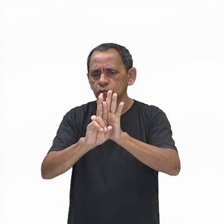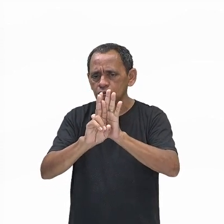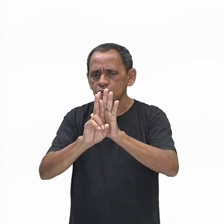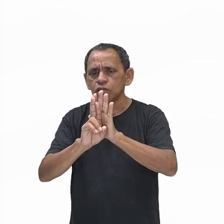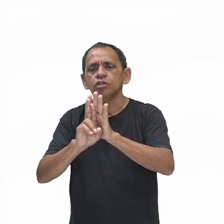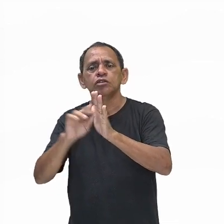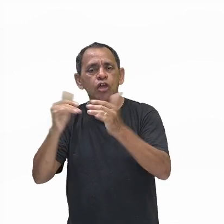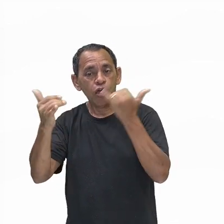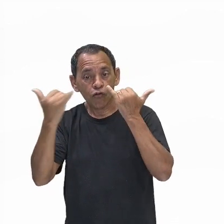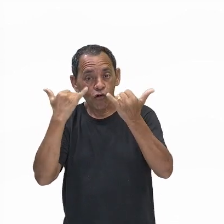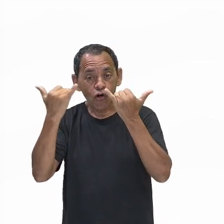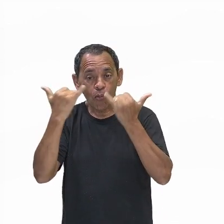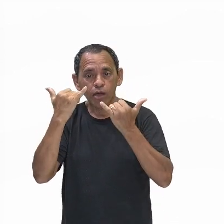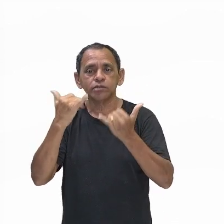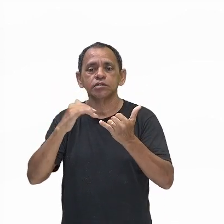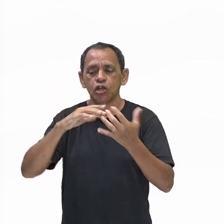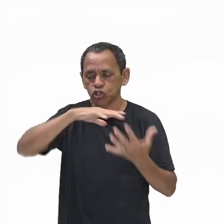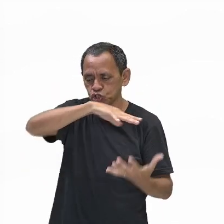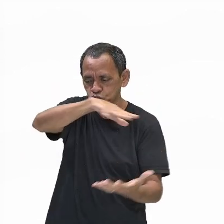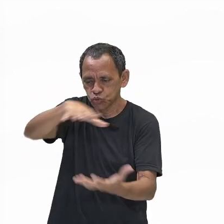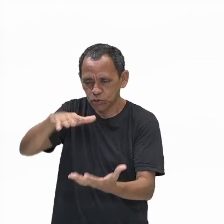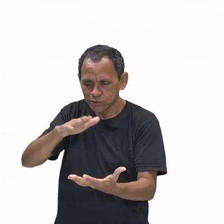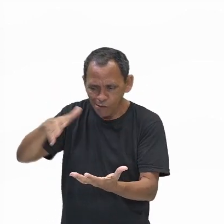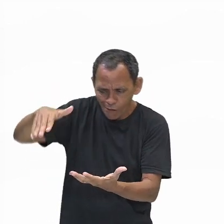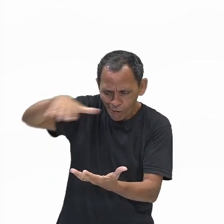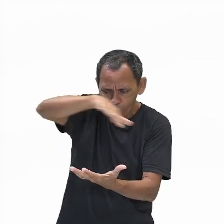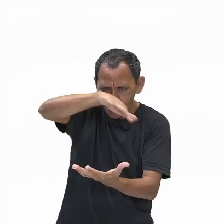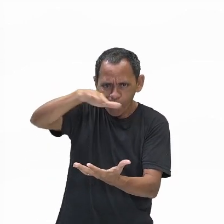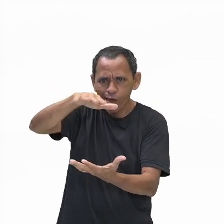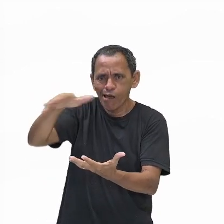terrestre sem a necessidade